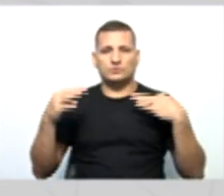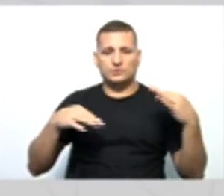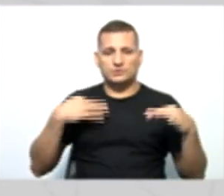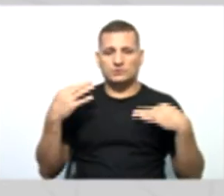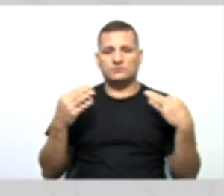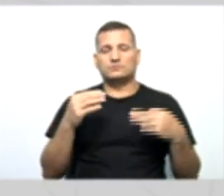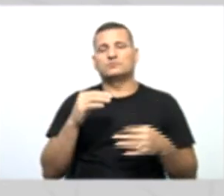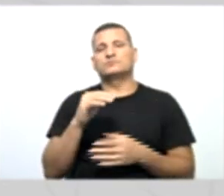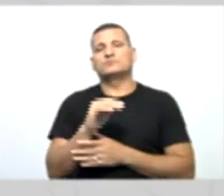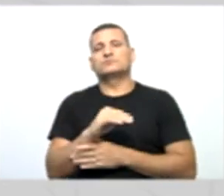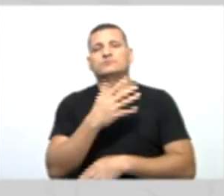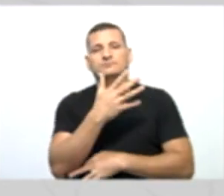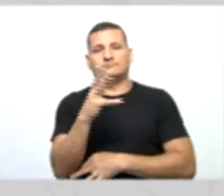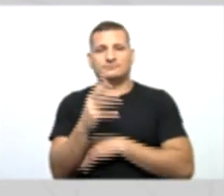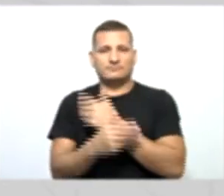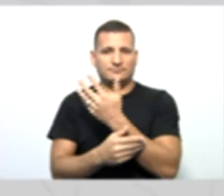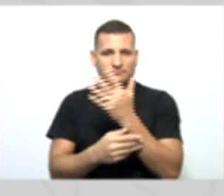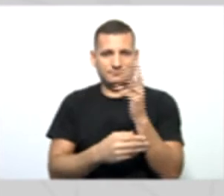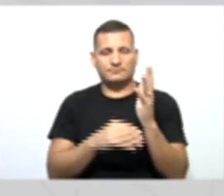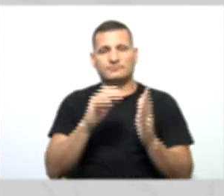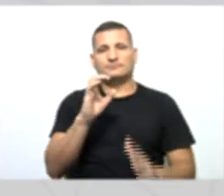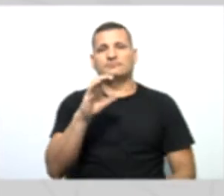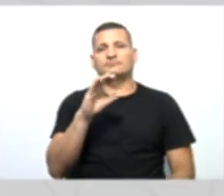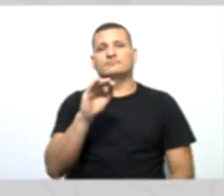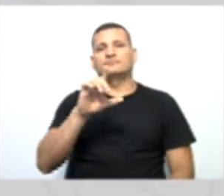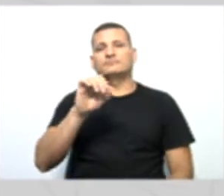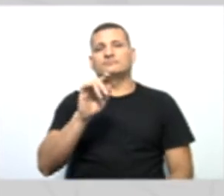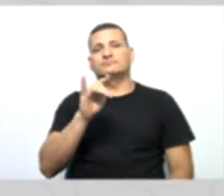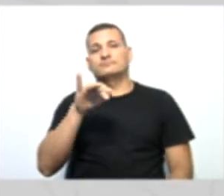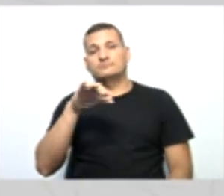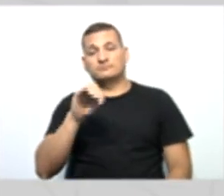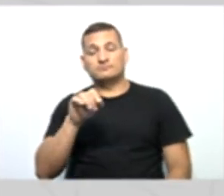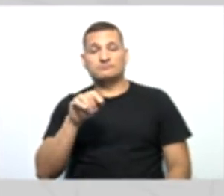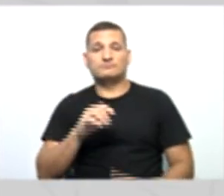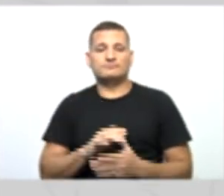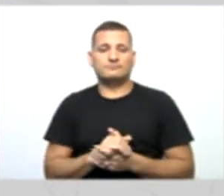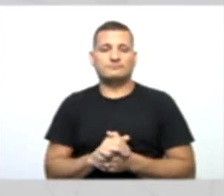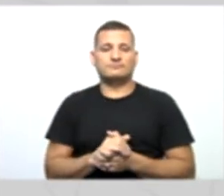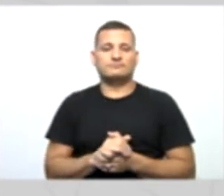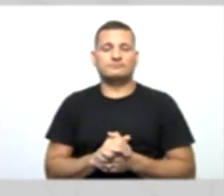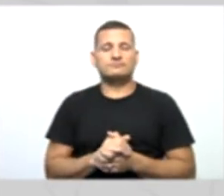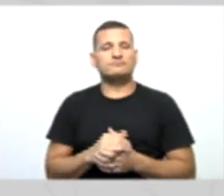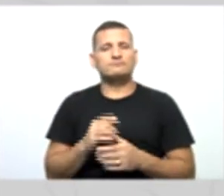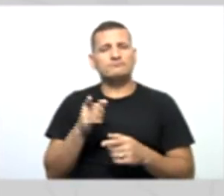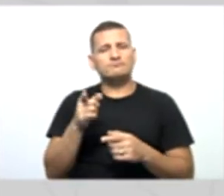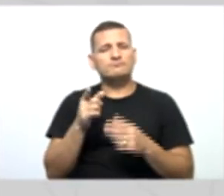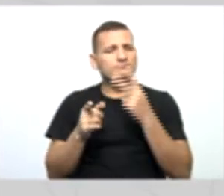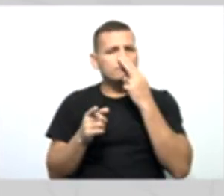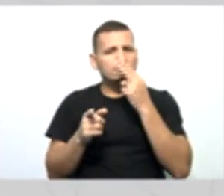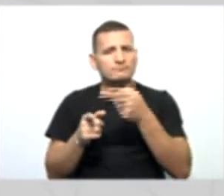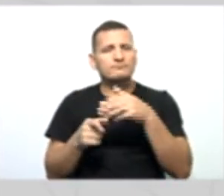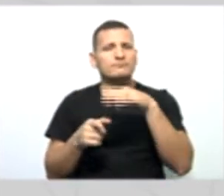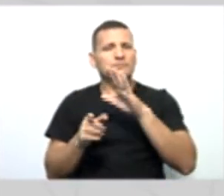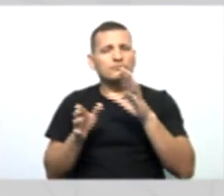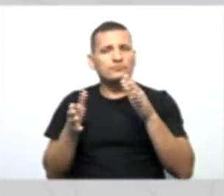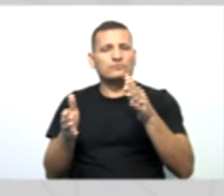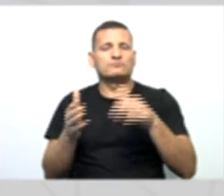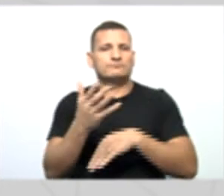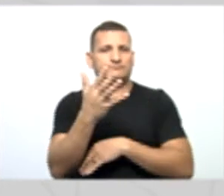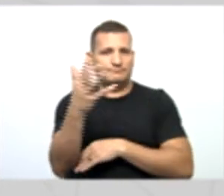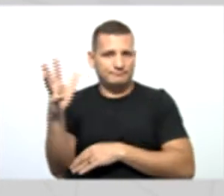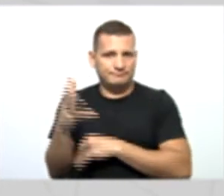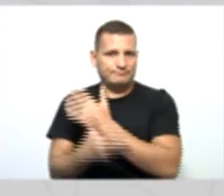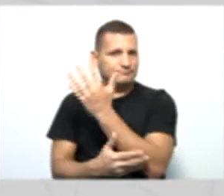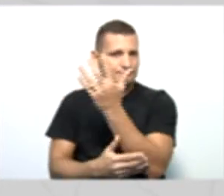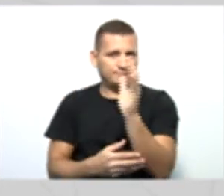turismo ecológico porque esse tipo de turismo ele é muito visto como algo mais voltado para o meio ambiente,